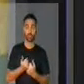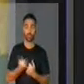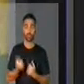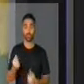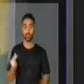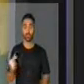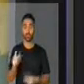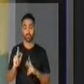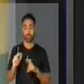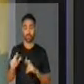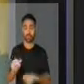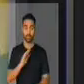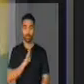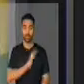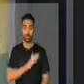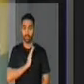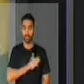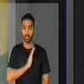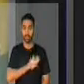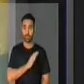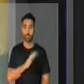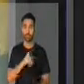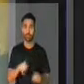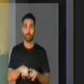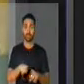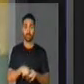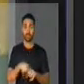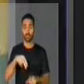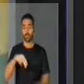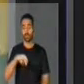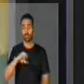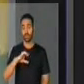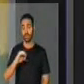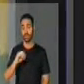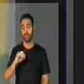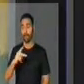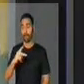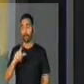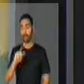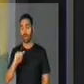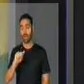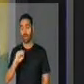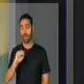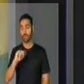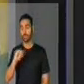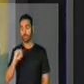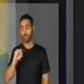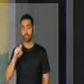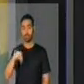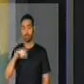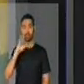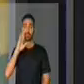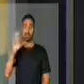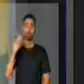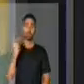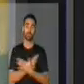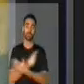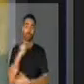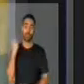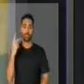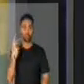doenças cardiovasculares e às neoplasias, como as principais causas de morte no